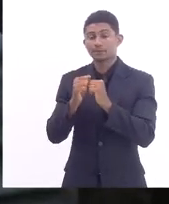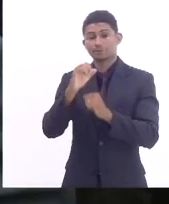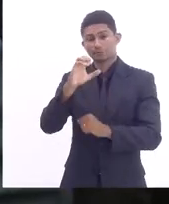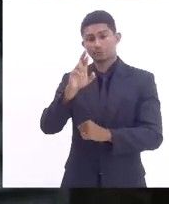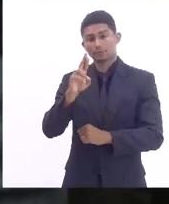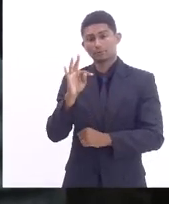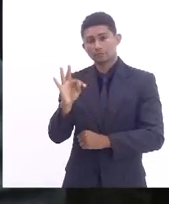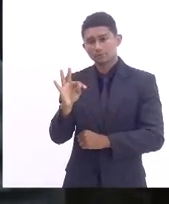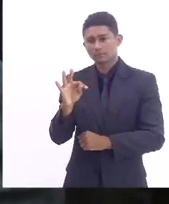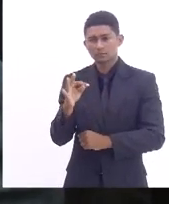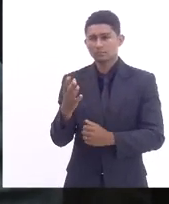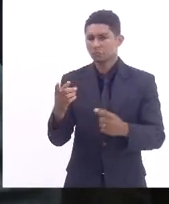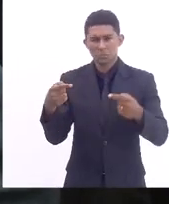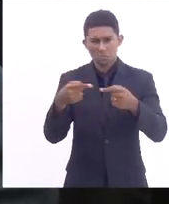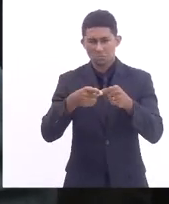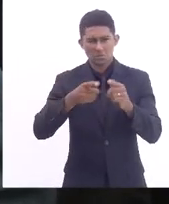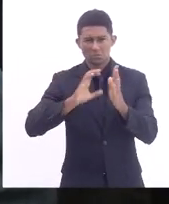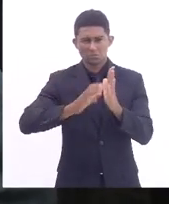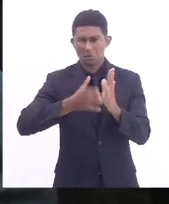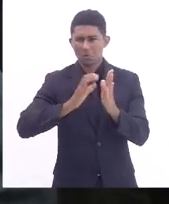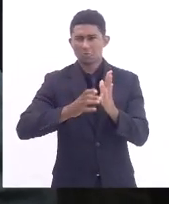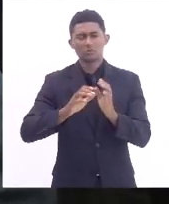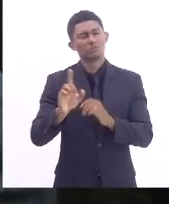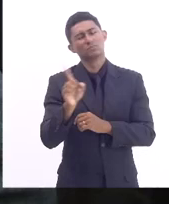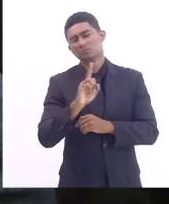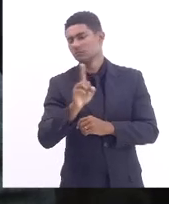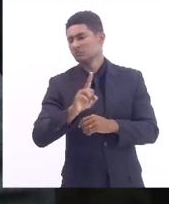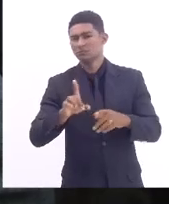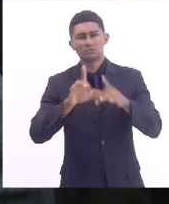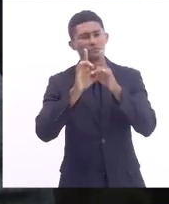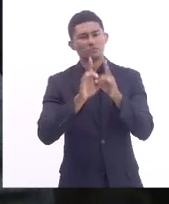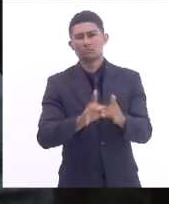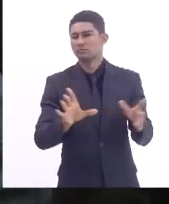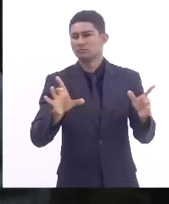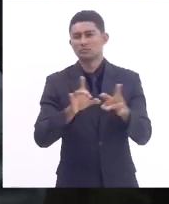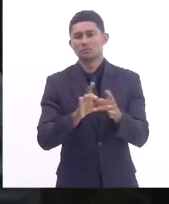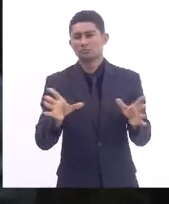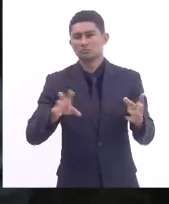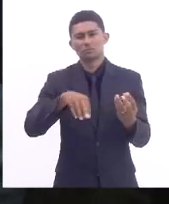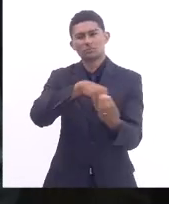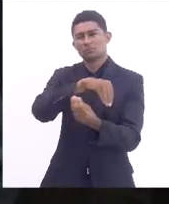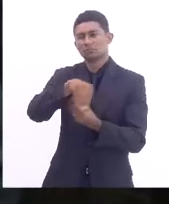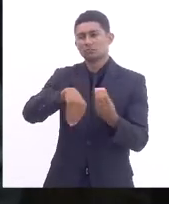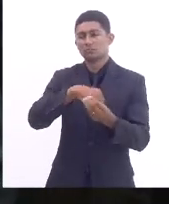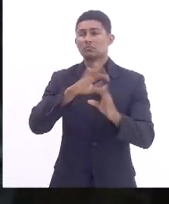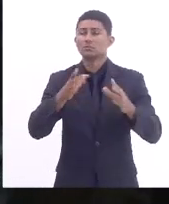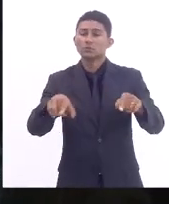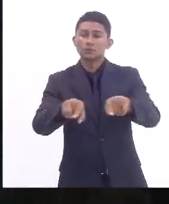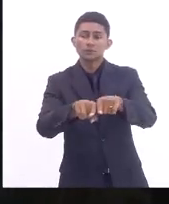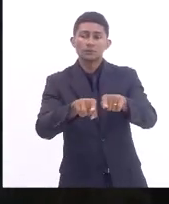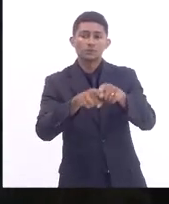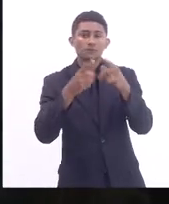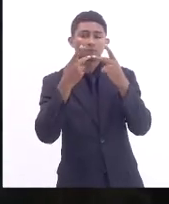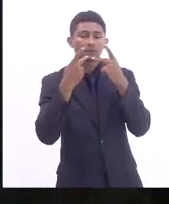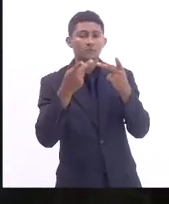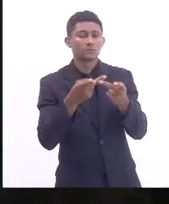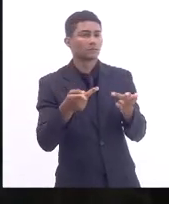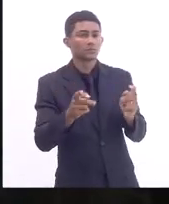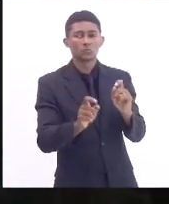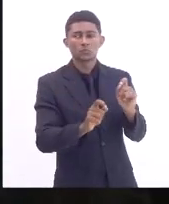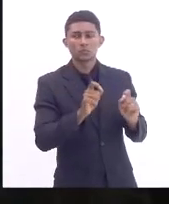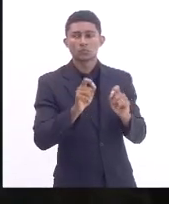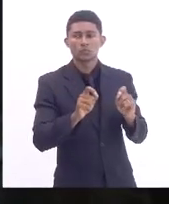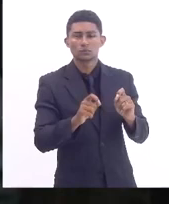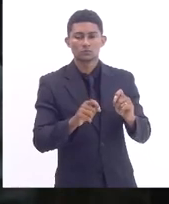CRT não tem nada a ver com o partido político ele é amplo é autônomo ele não se mistura mas eu também quero dizer o companheiro Sergio